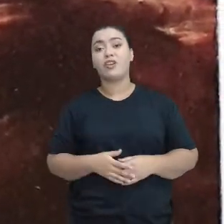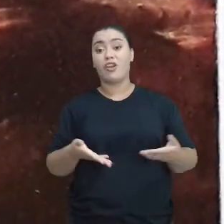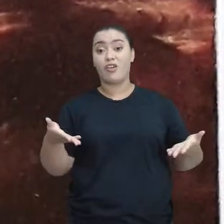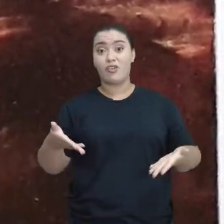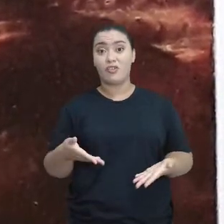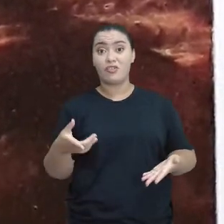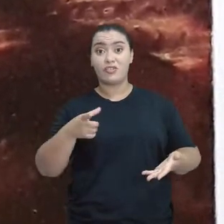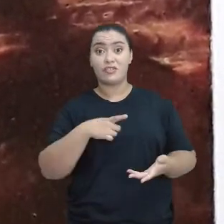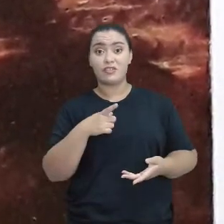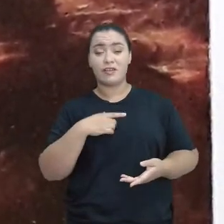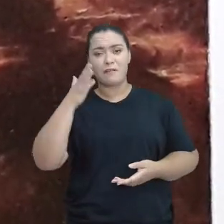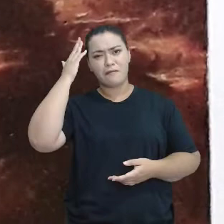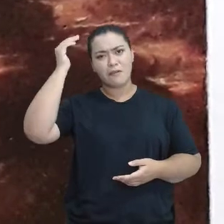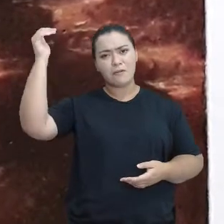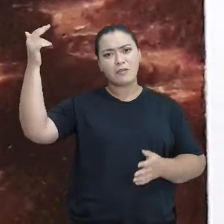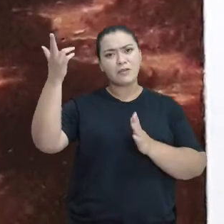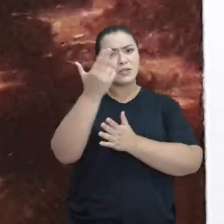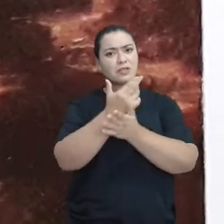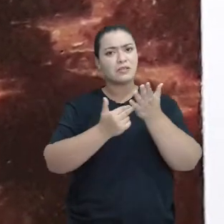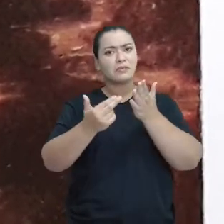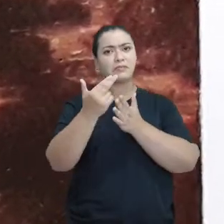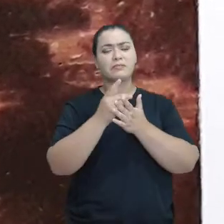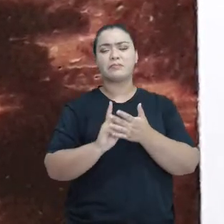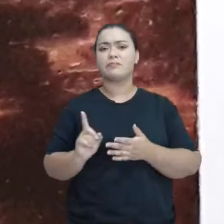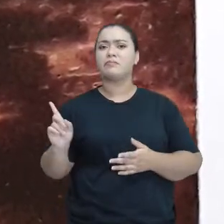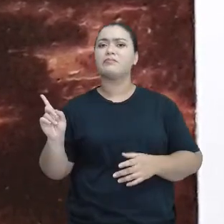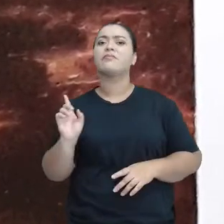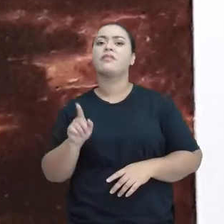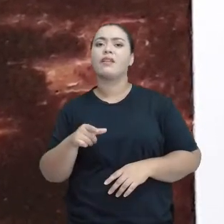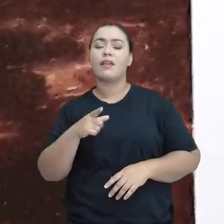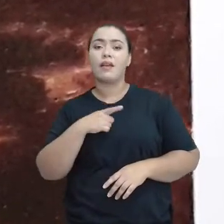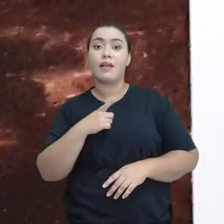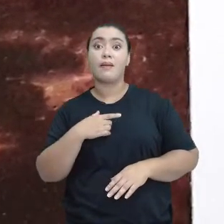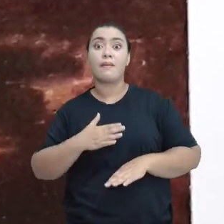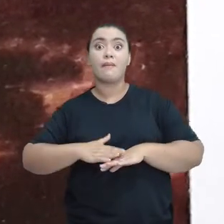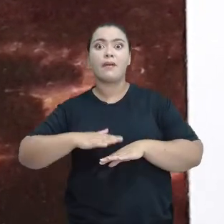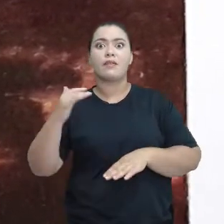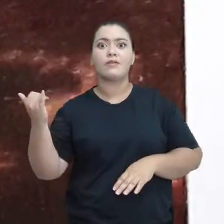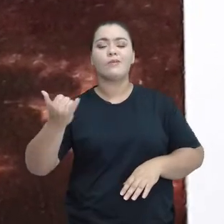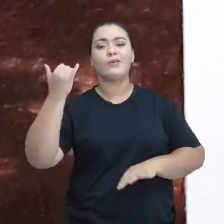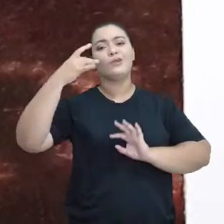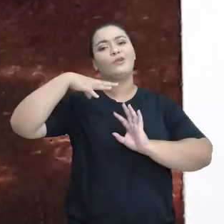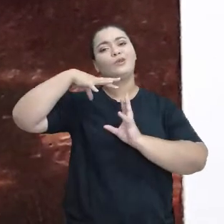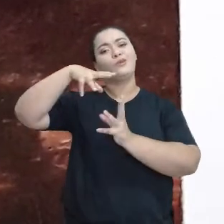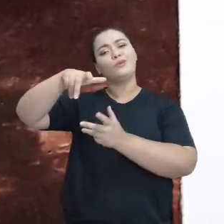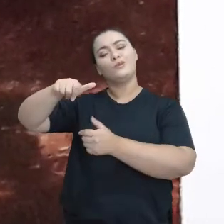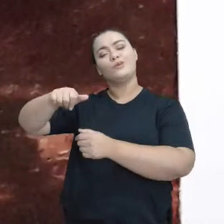pintura Mona Lisa é a pintura mais preciosa do mundo.